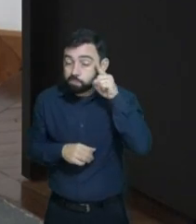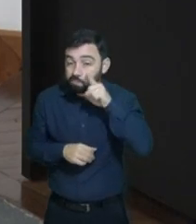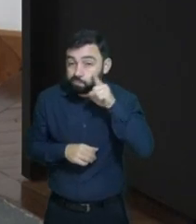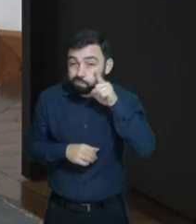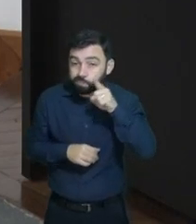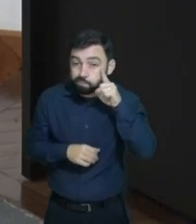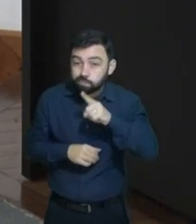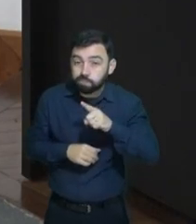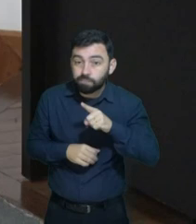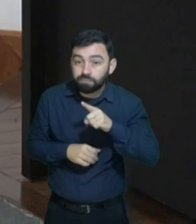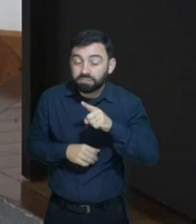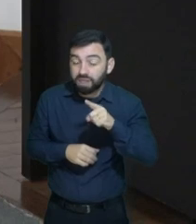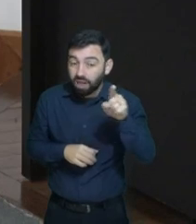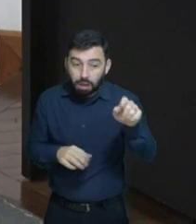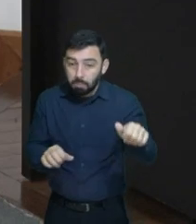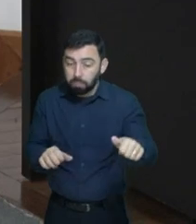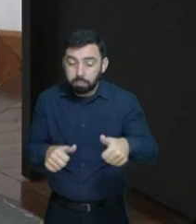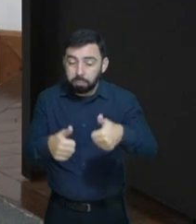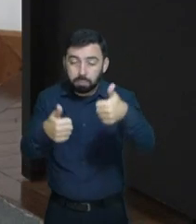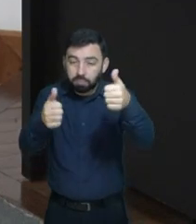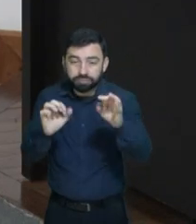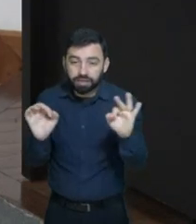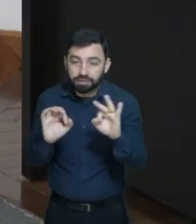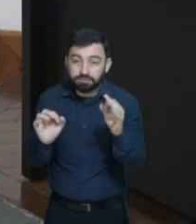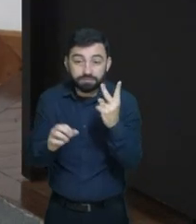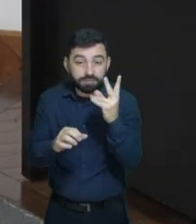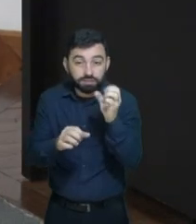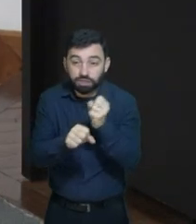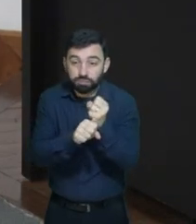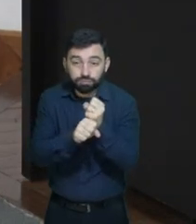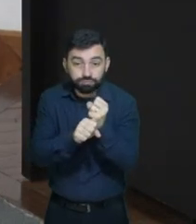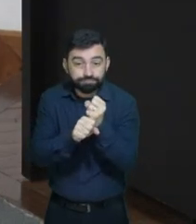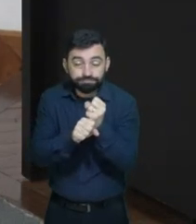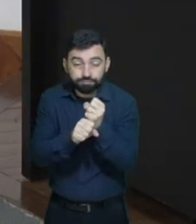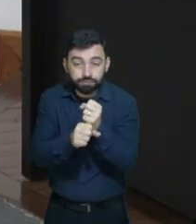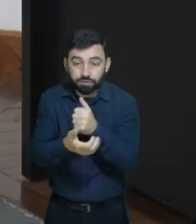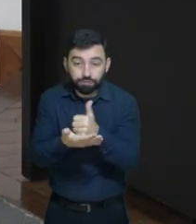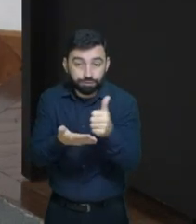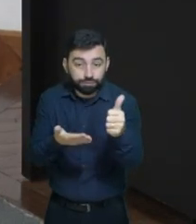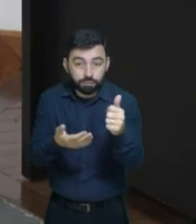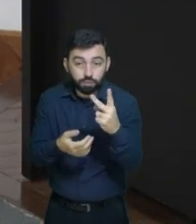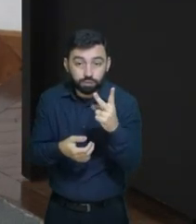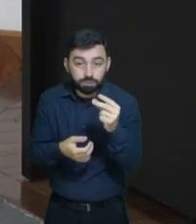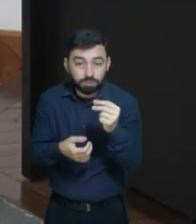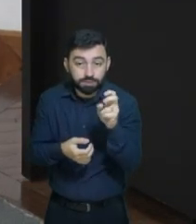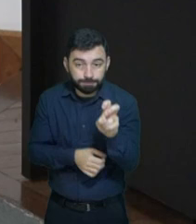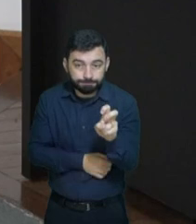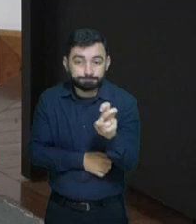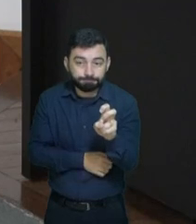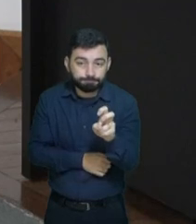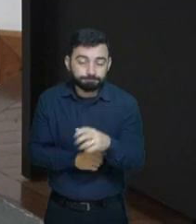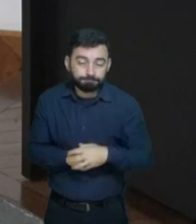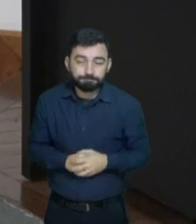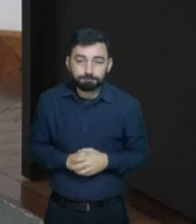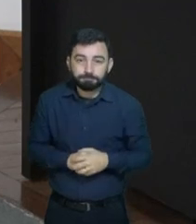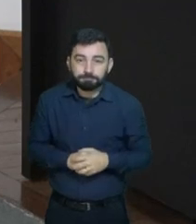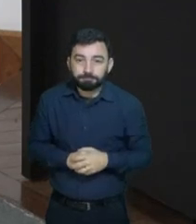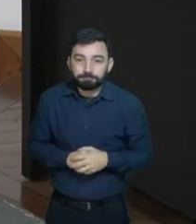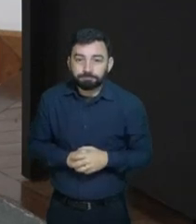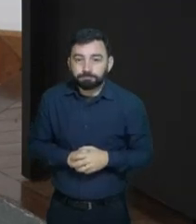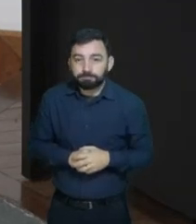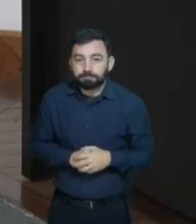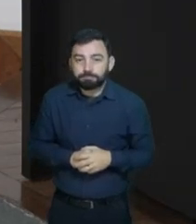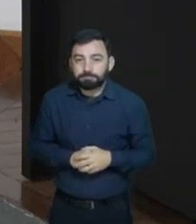Estados Unidos, não se recuperou, tá? 20 anos se passaram. Foi em 2005, Katrina, tá bom?